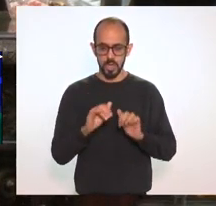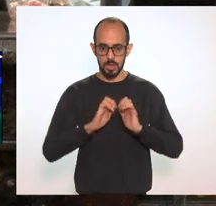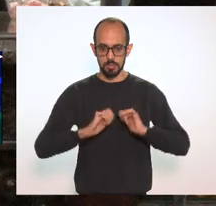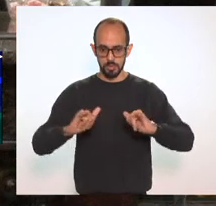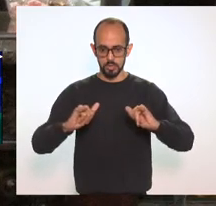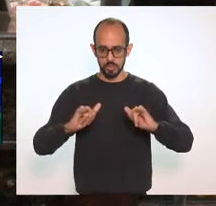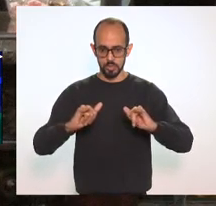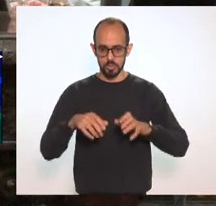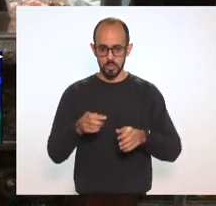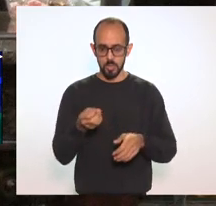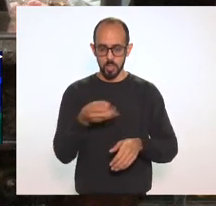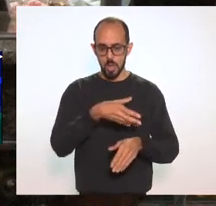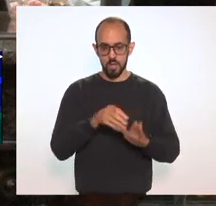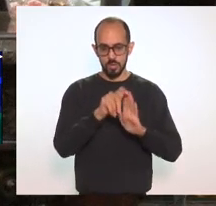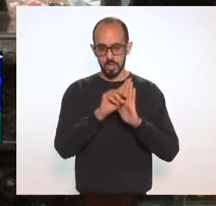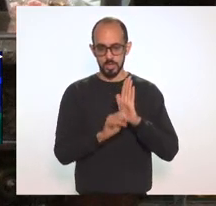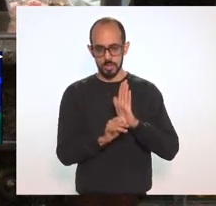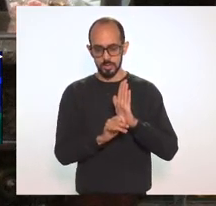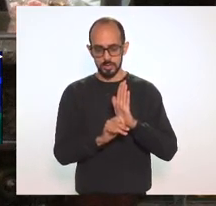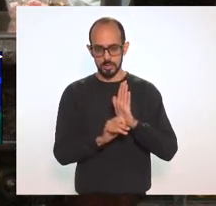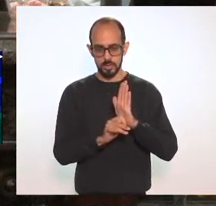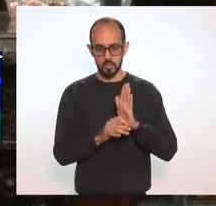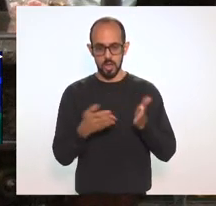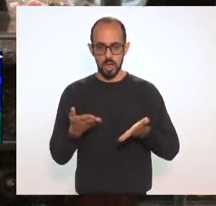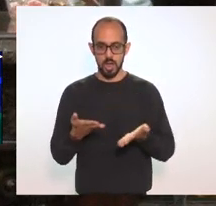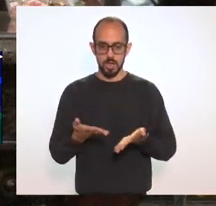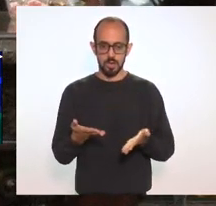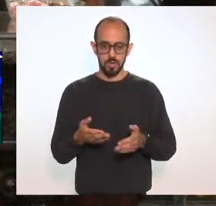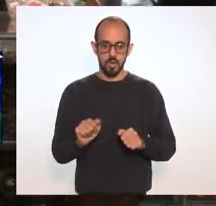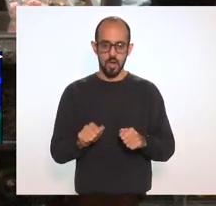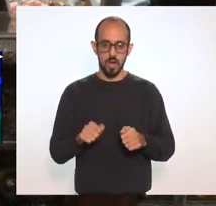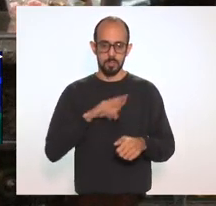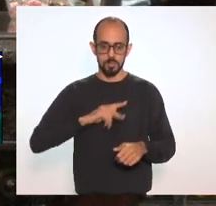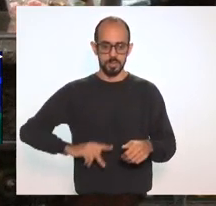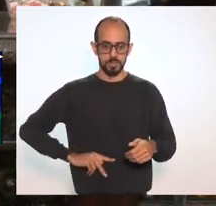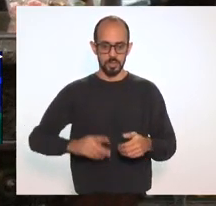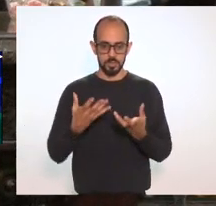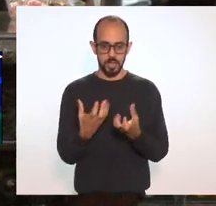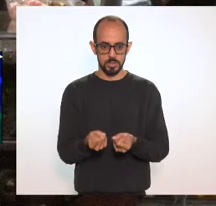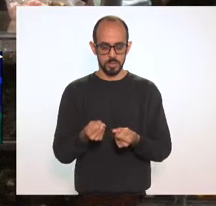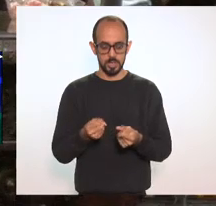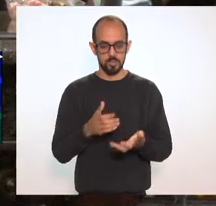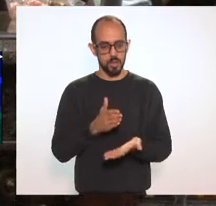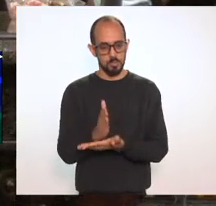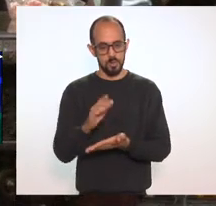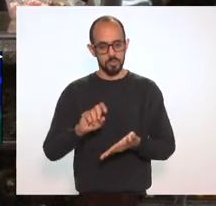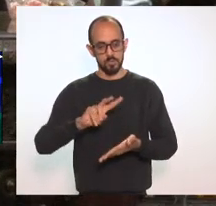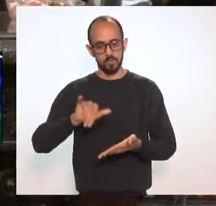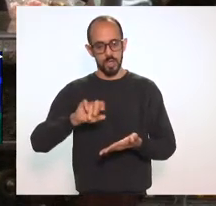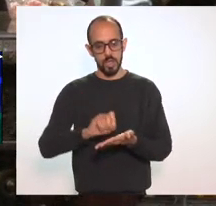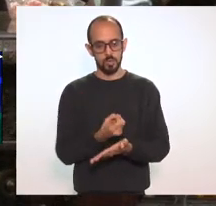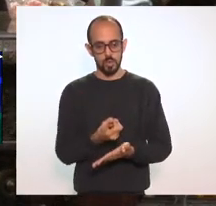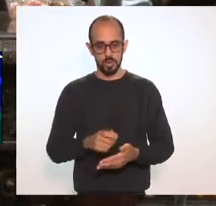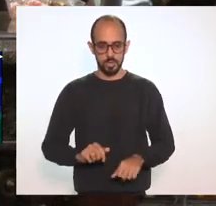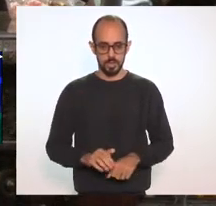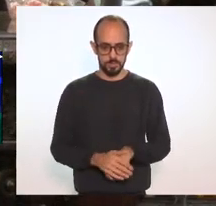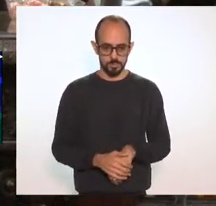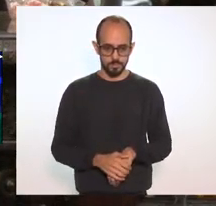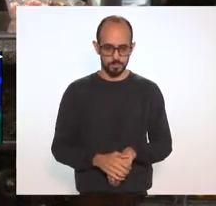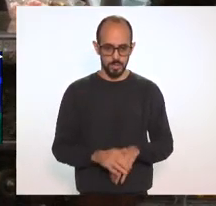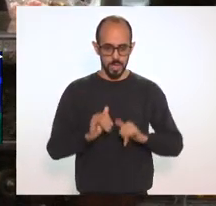final da redação, de redação que a presidência defere. Se os que aprovam permaneçam como estão aprovados, vai autógrafo.